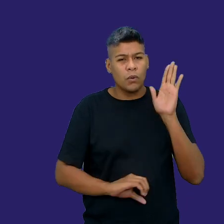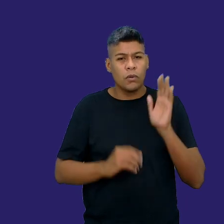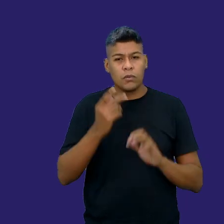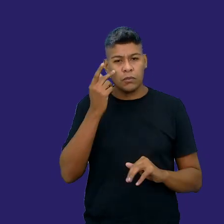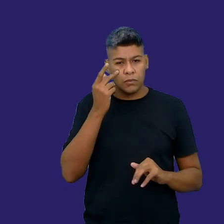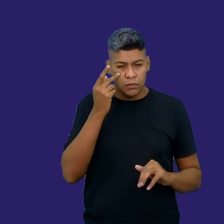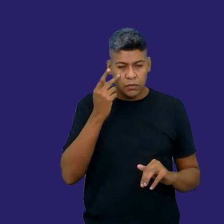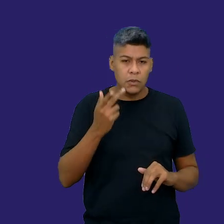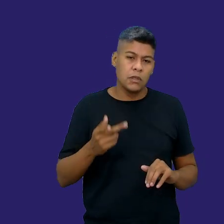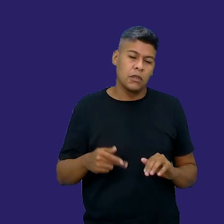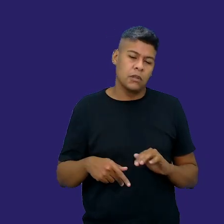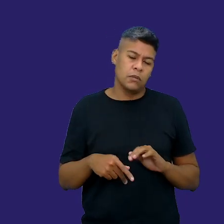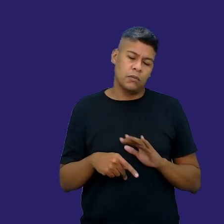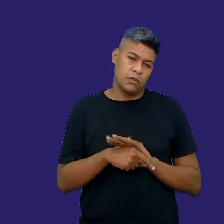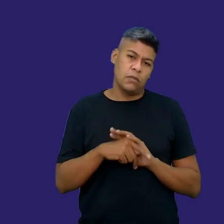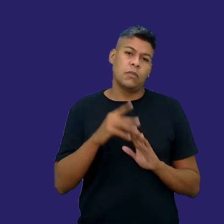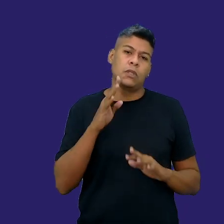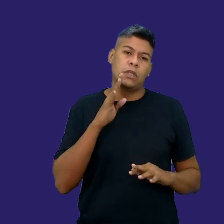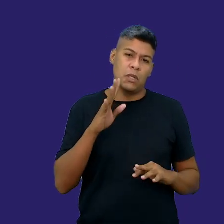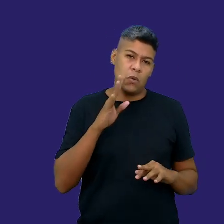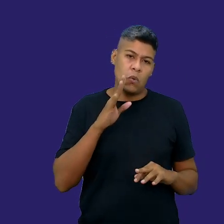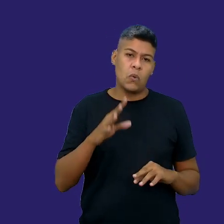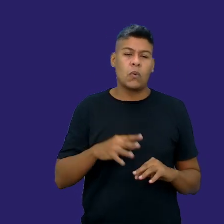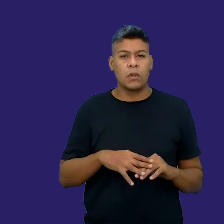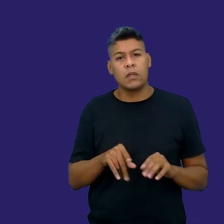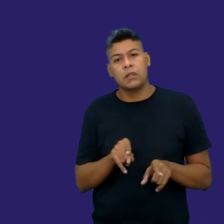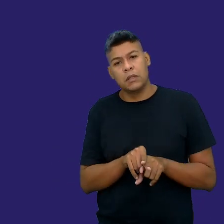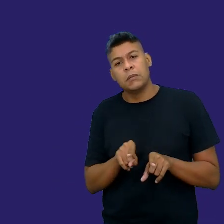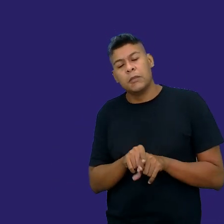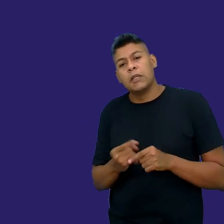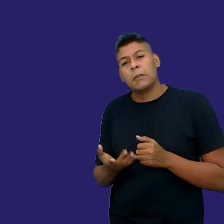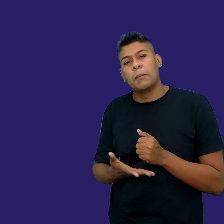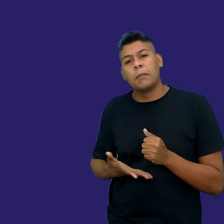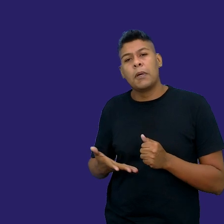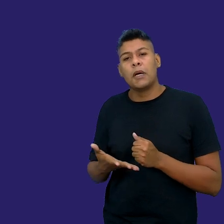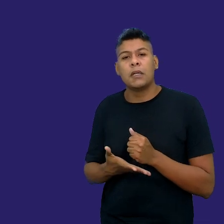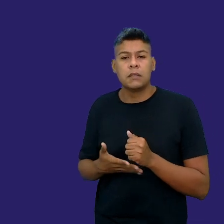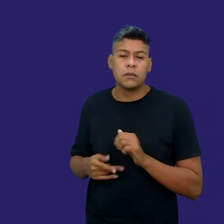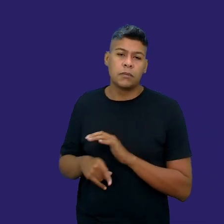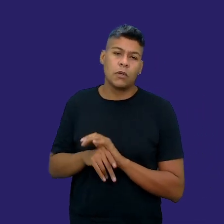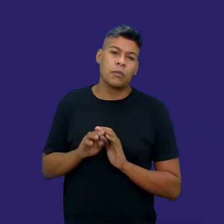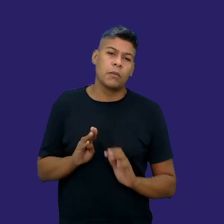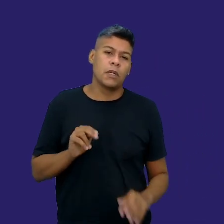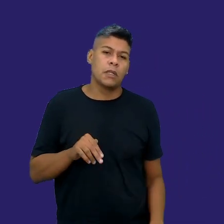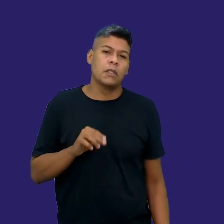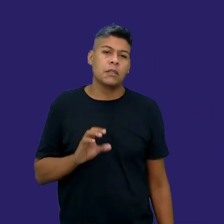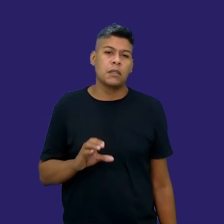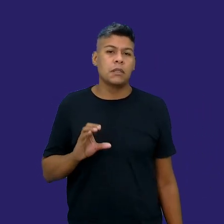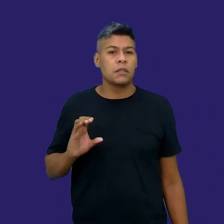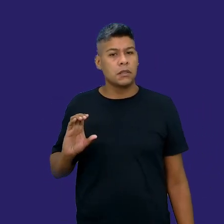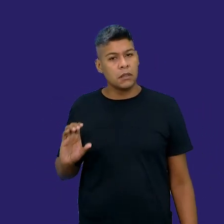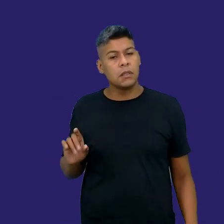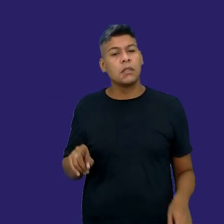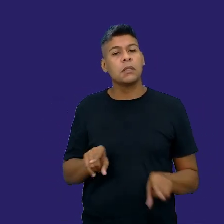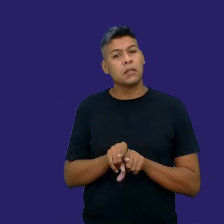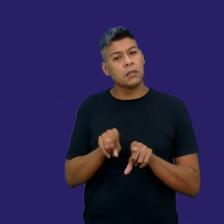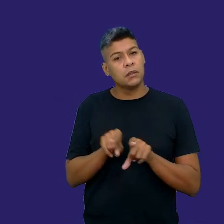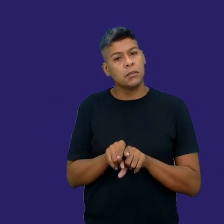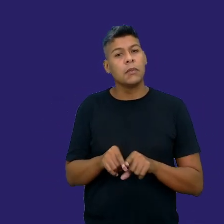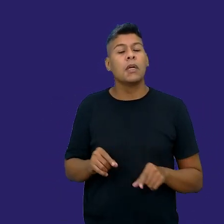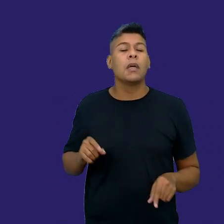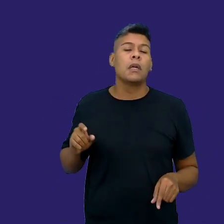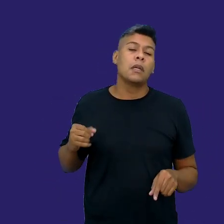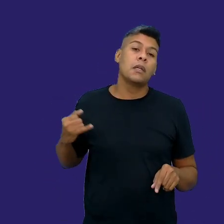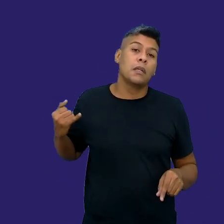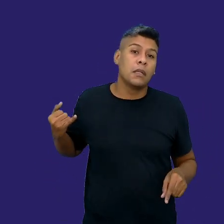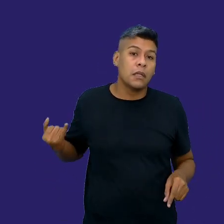na fundamentação teórica do currículo paulista, também da base da BNCC, né, e o quanto é